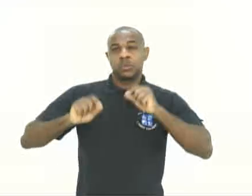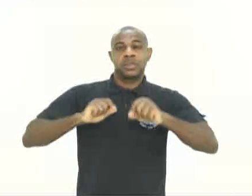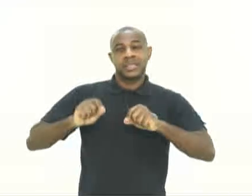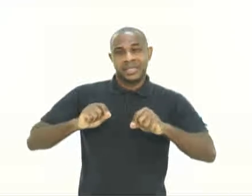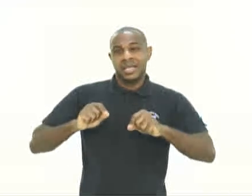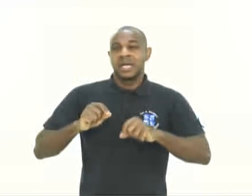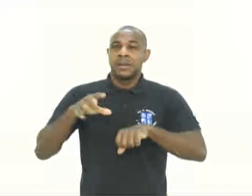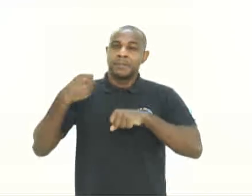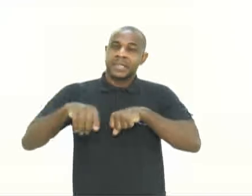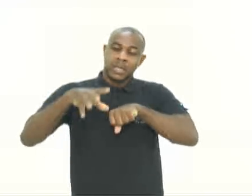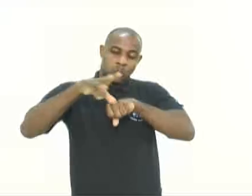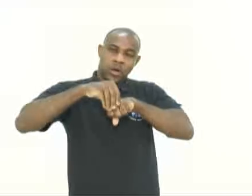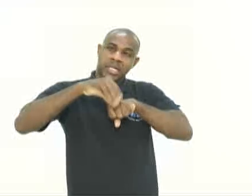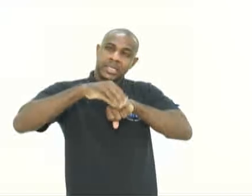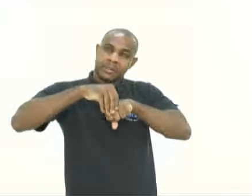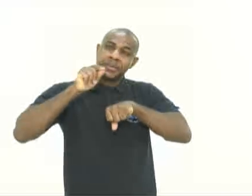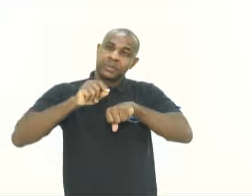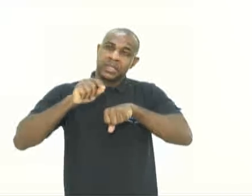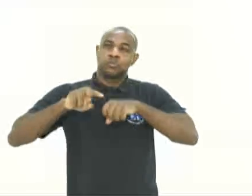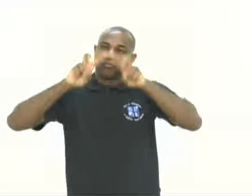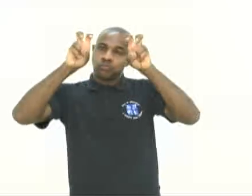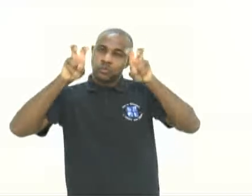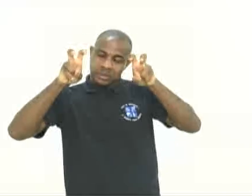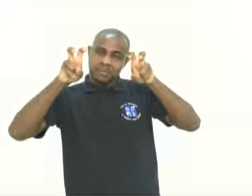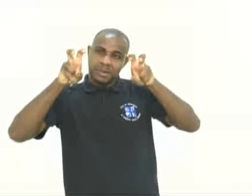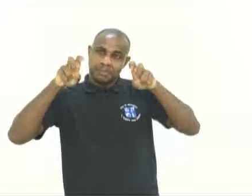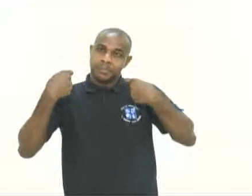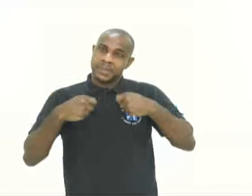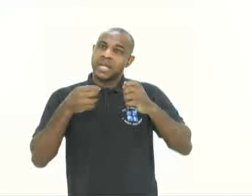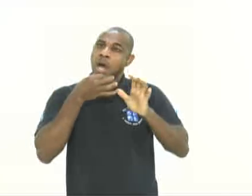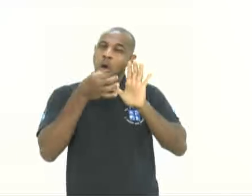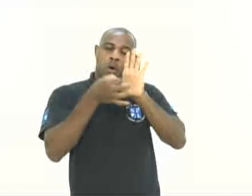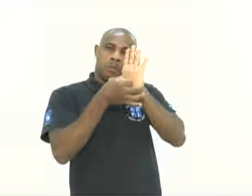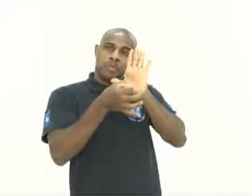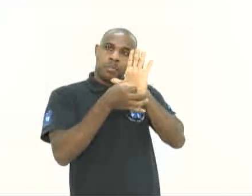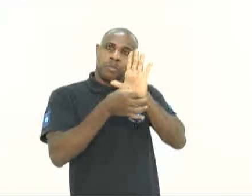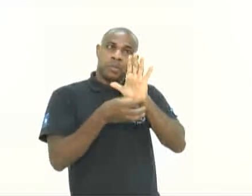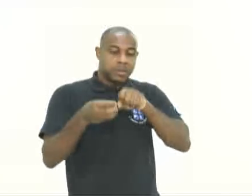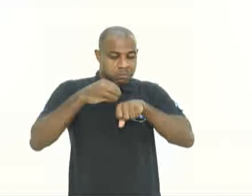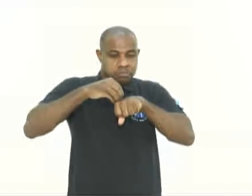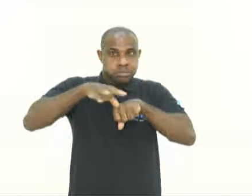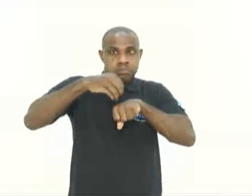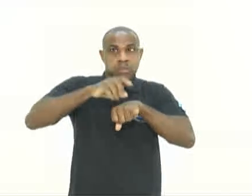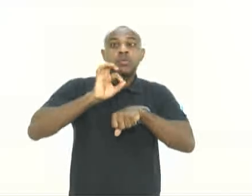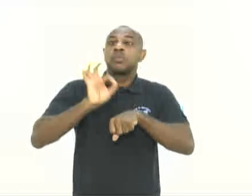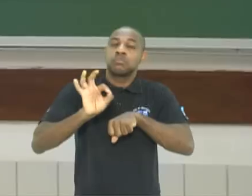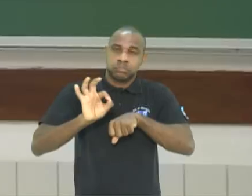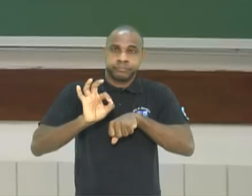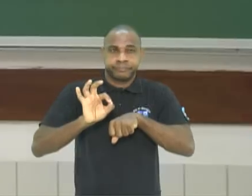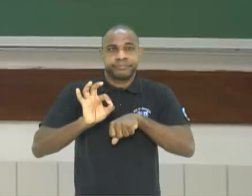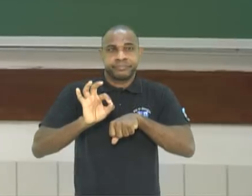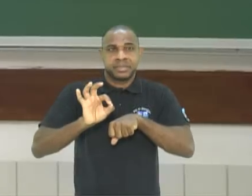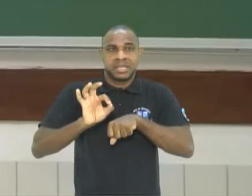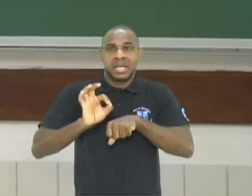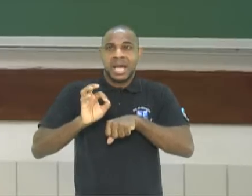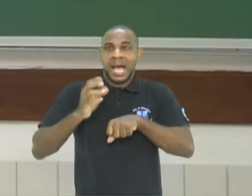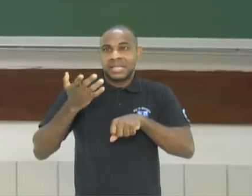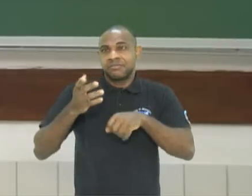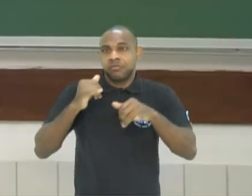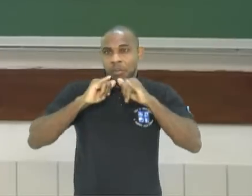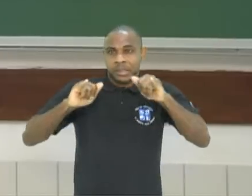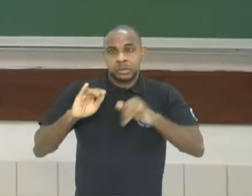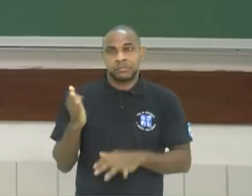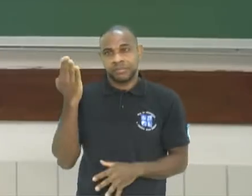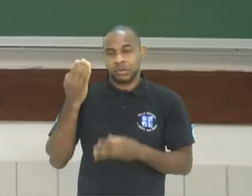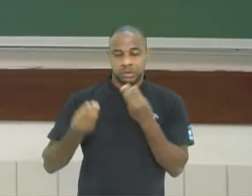conhecimento sobre o assunto para poder argumentar a respeito e não espalhar o senso comum. Então, olha só